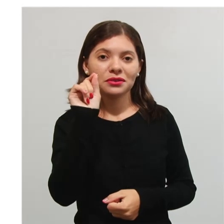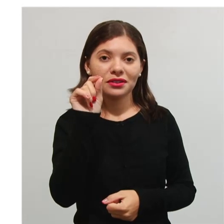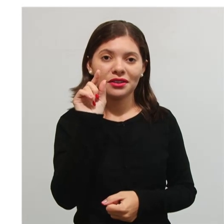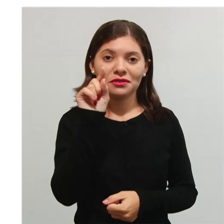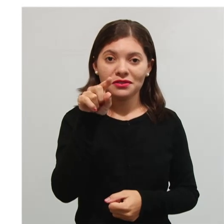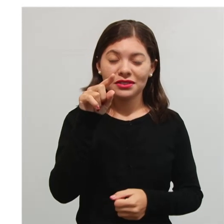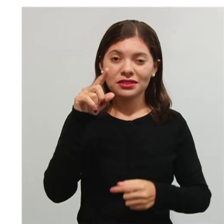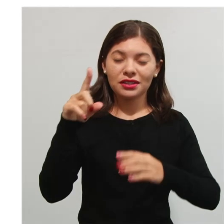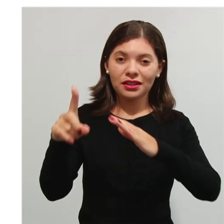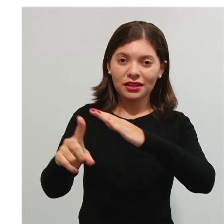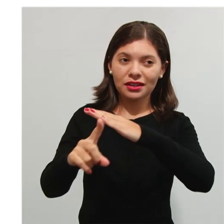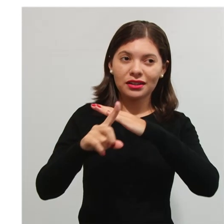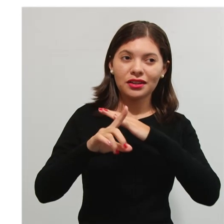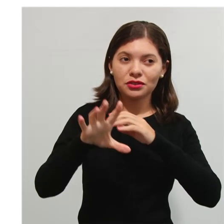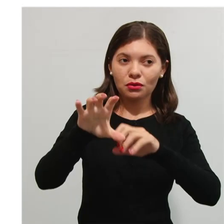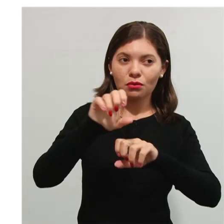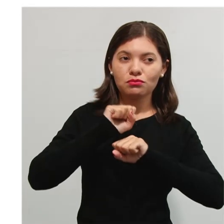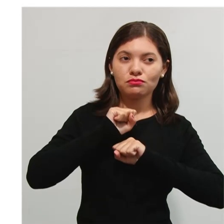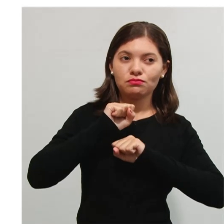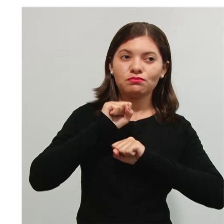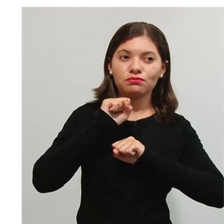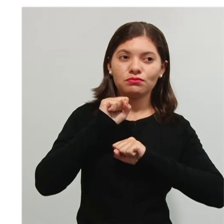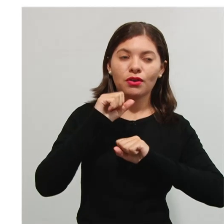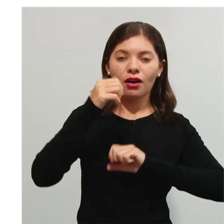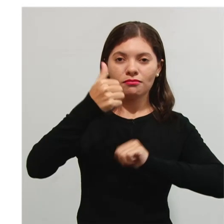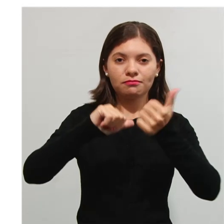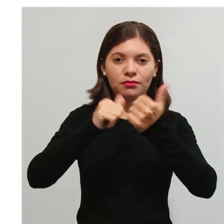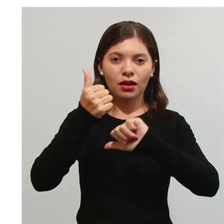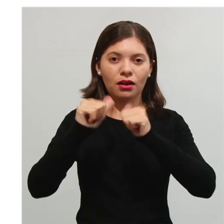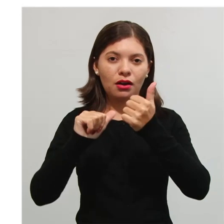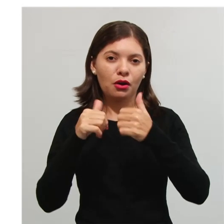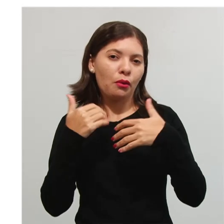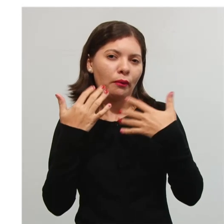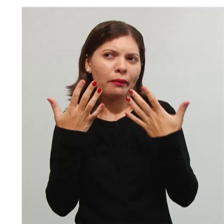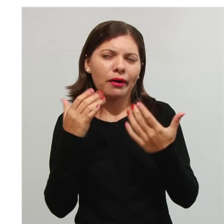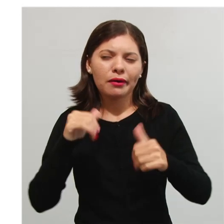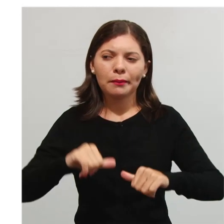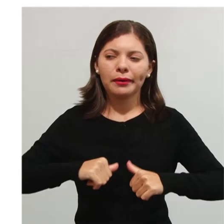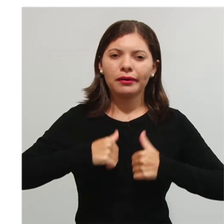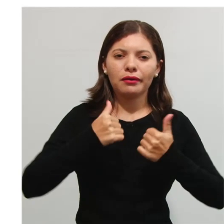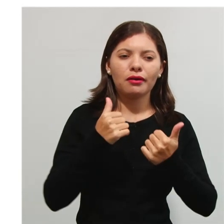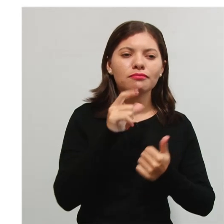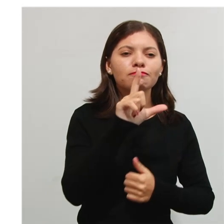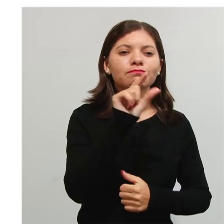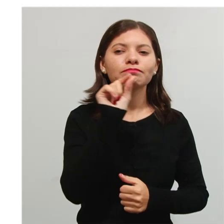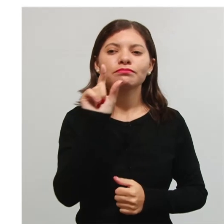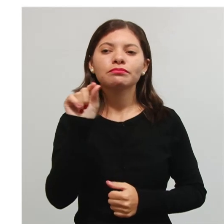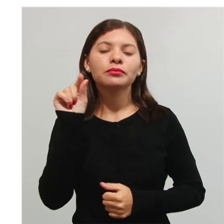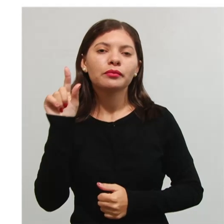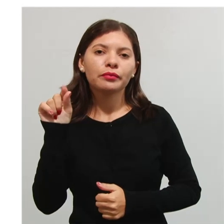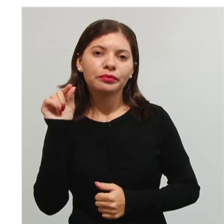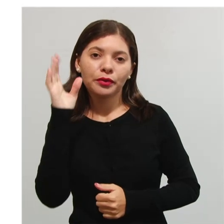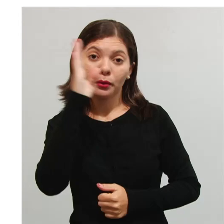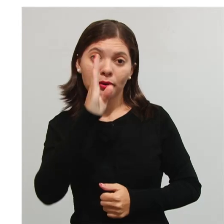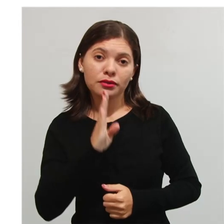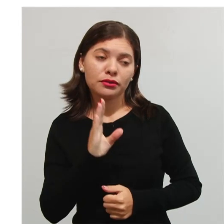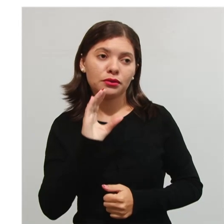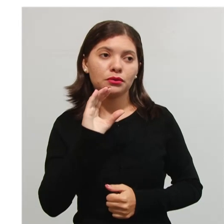você, consumidor, vai analisar qual é aquela que te traz o maior benefício e você vai escolher o produto, seja do